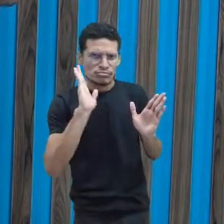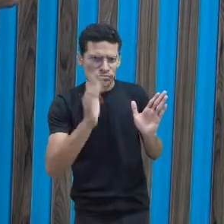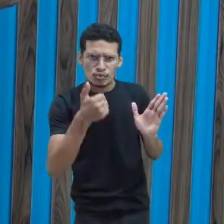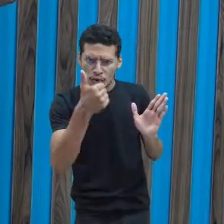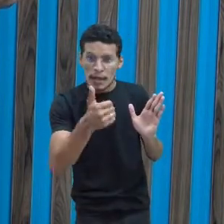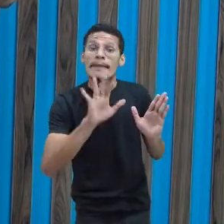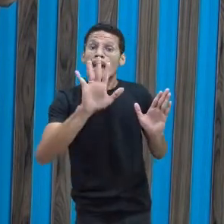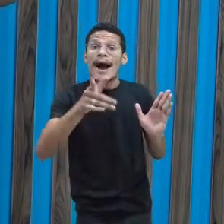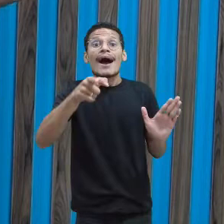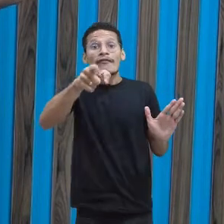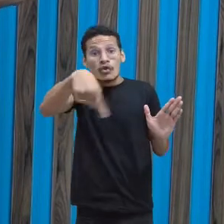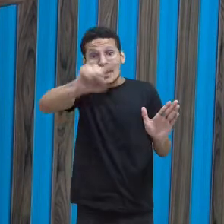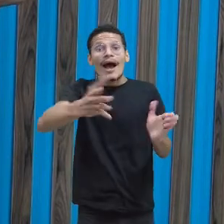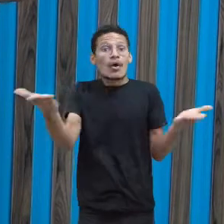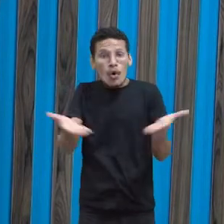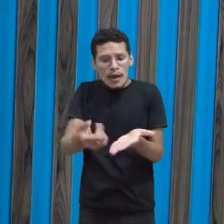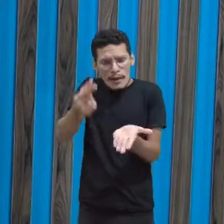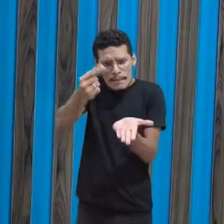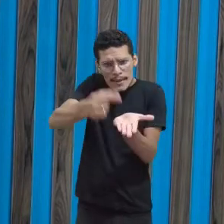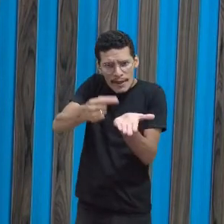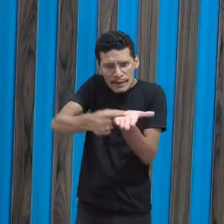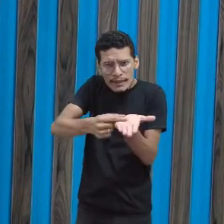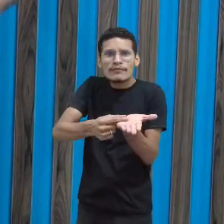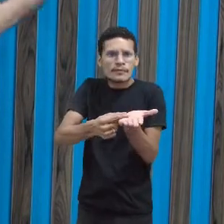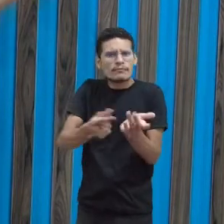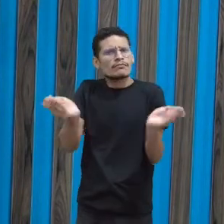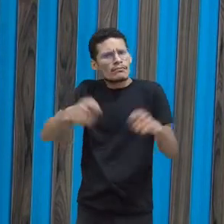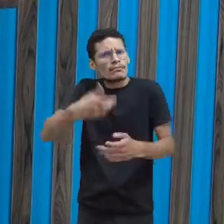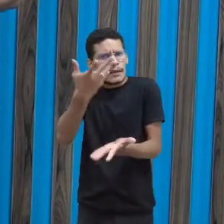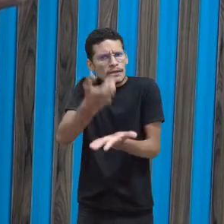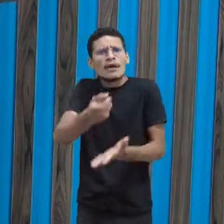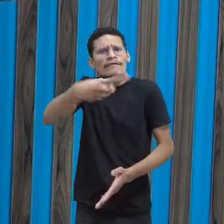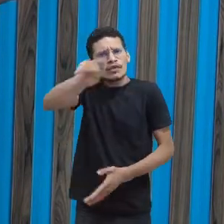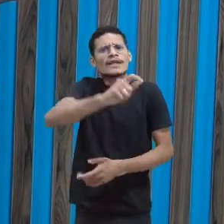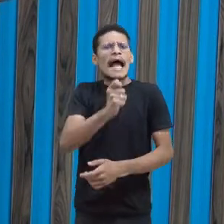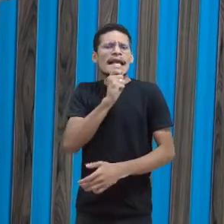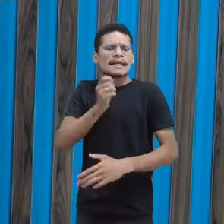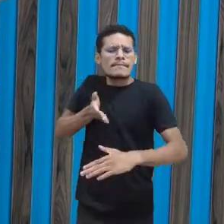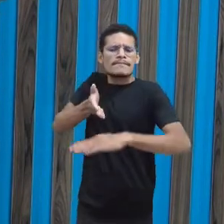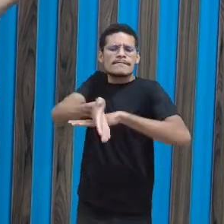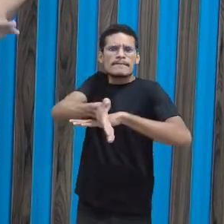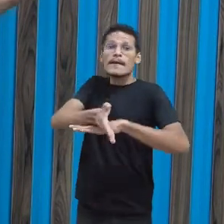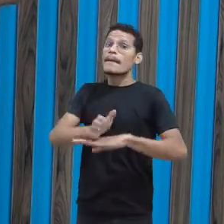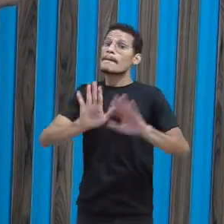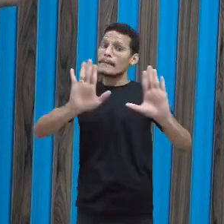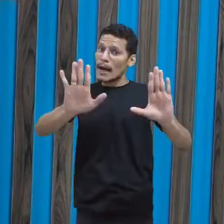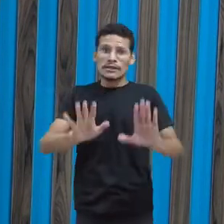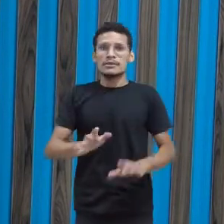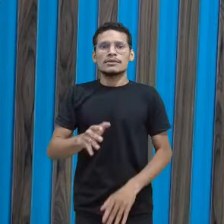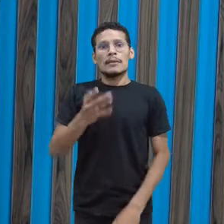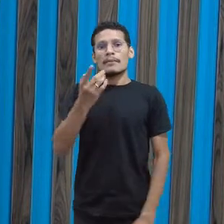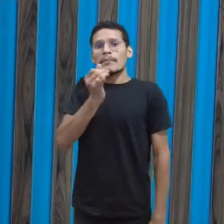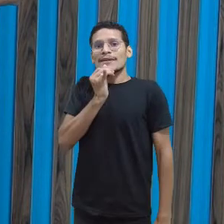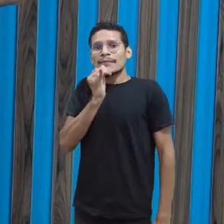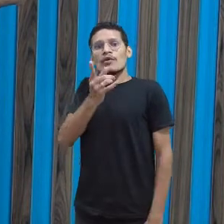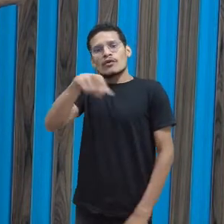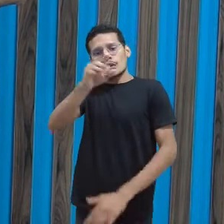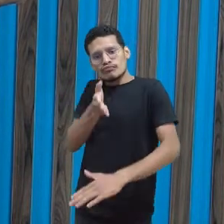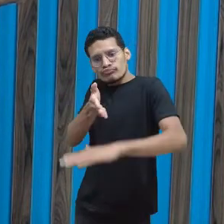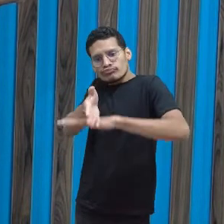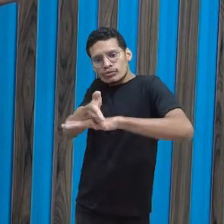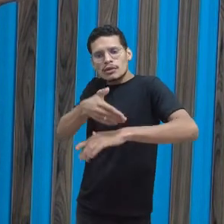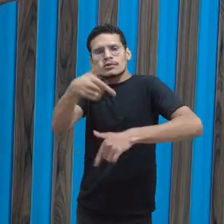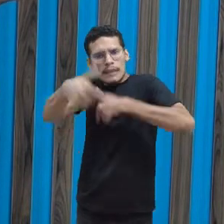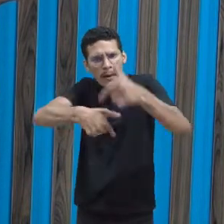pode baixar o aplicativo e tal. Não é o caso de vocês ainda, que ainda vão ingressar no mundo do trabalho, mas certamente já não vai existir quando vocês